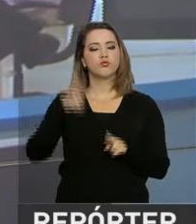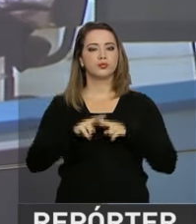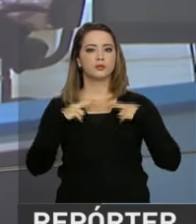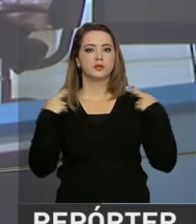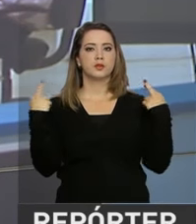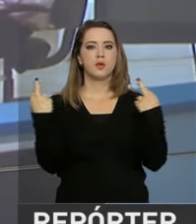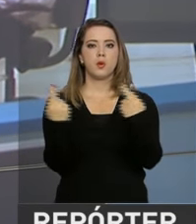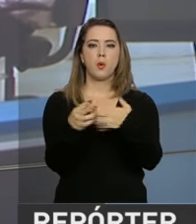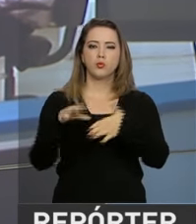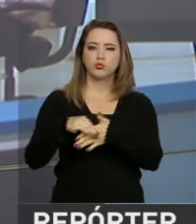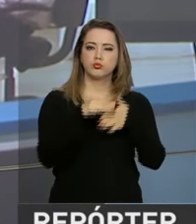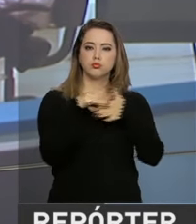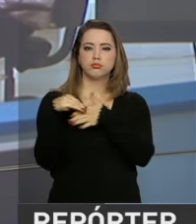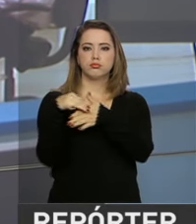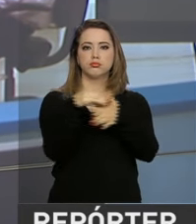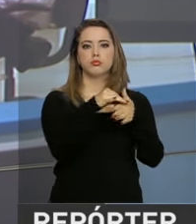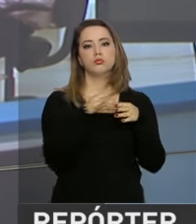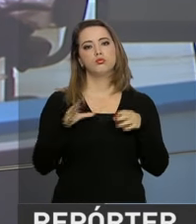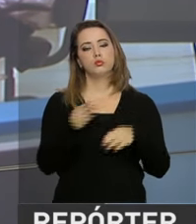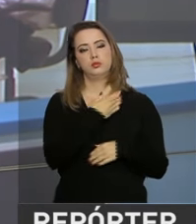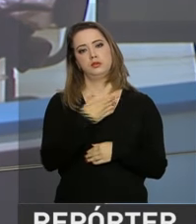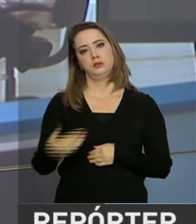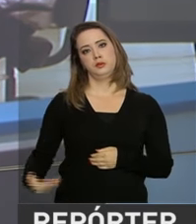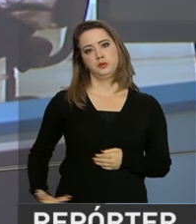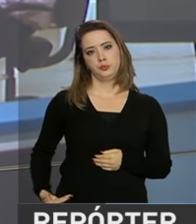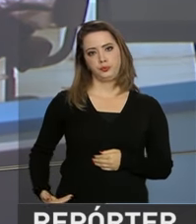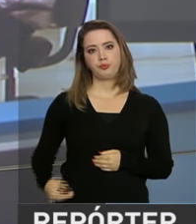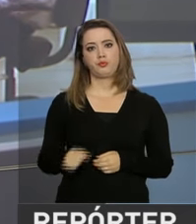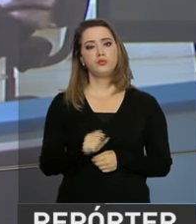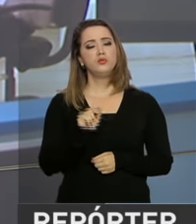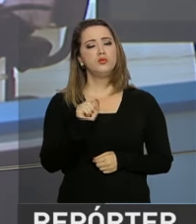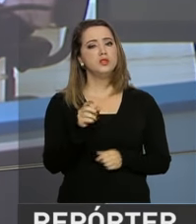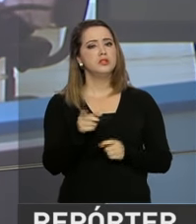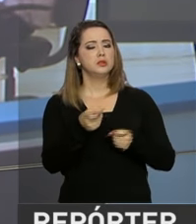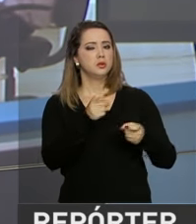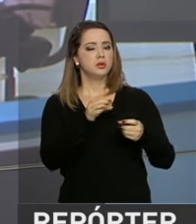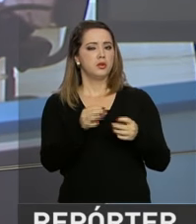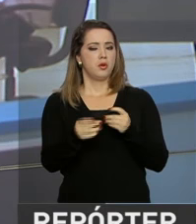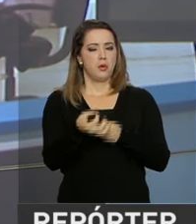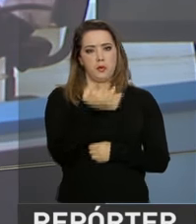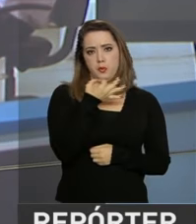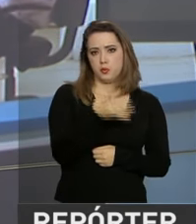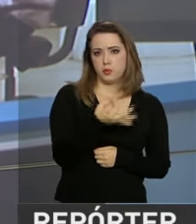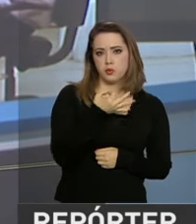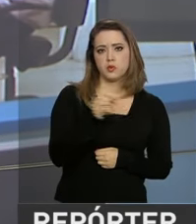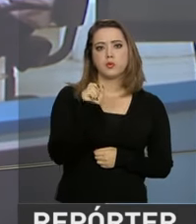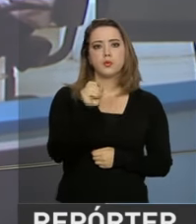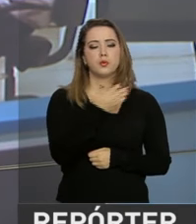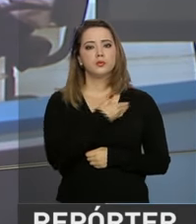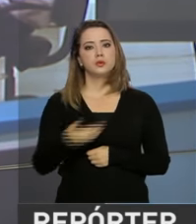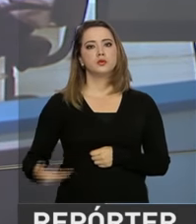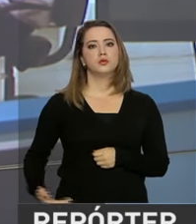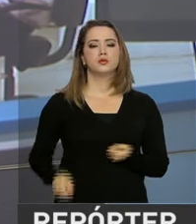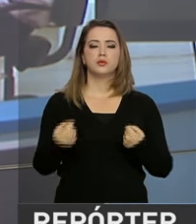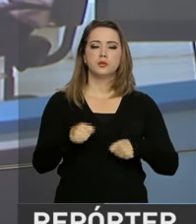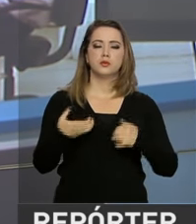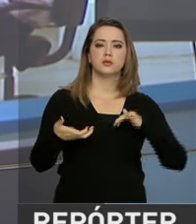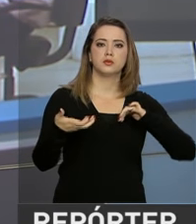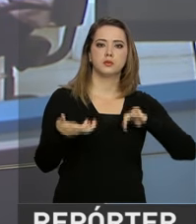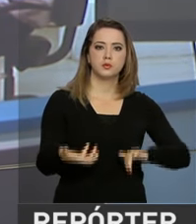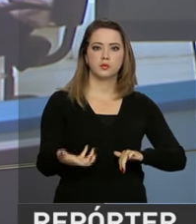com líderes da base aliada. Eles discutiram projetos de interesse do governo que precisam de aprovação no Congresso